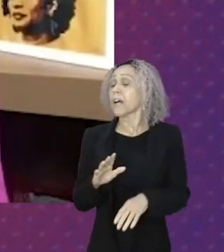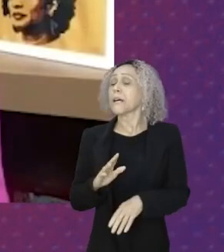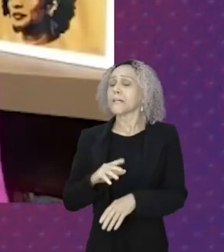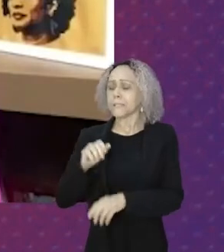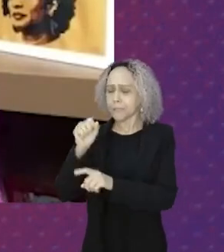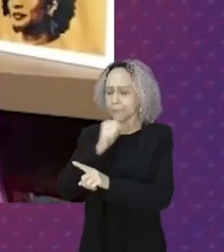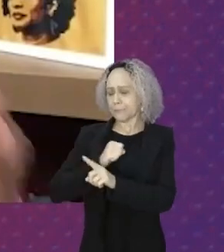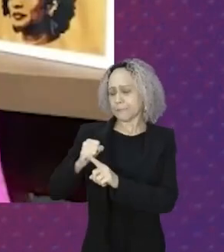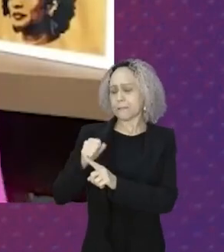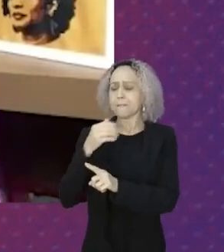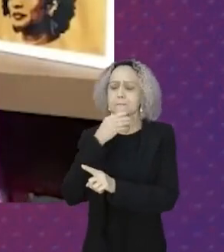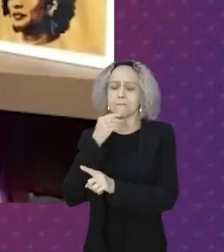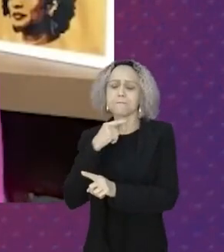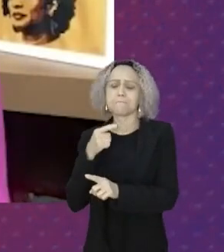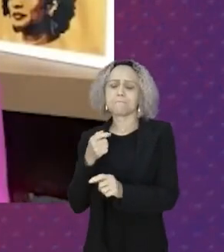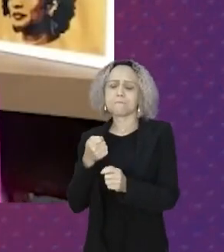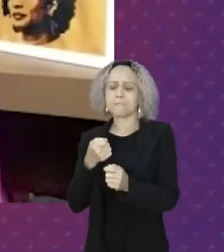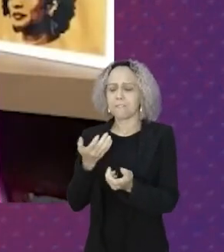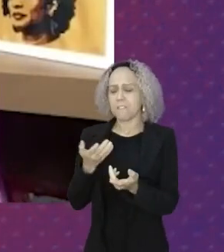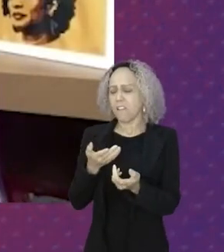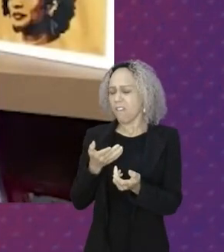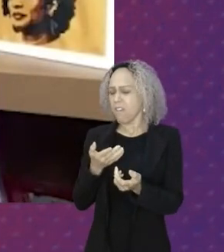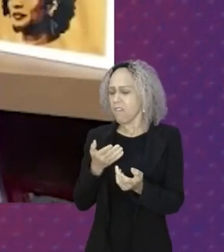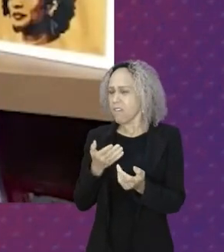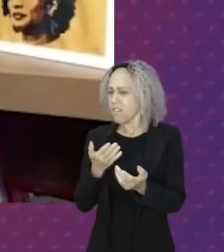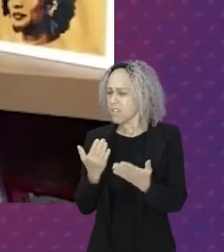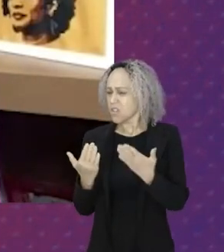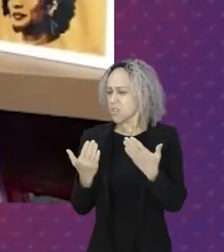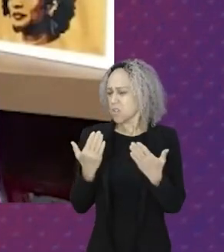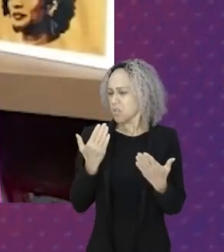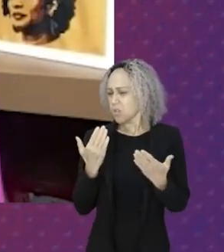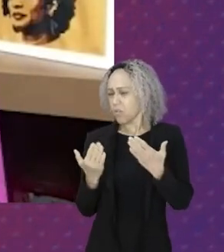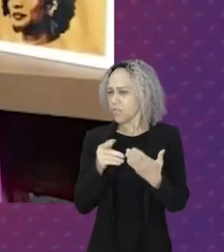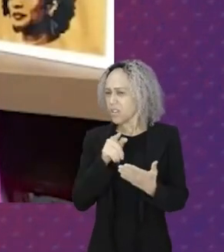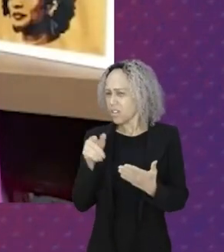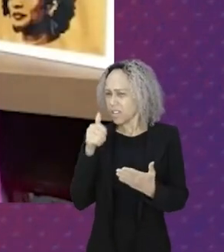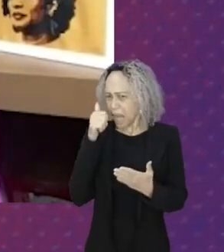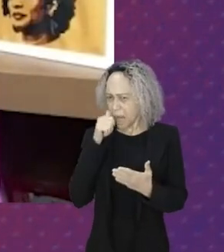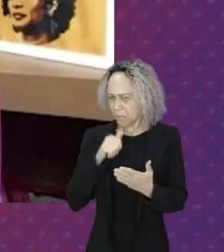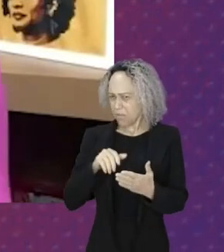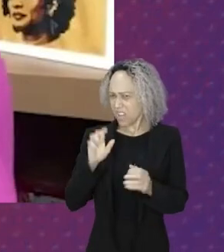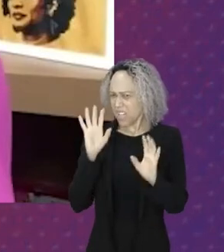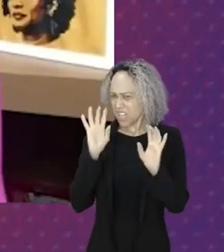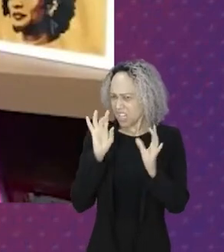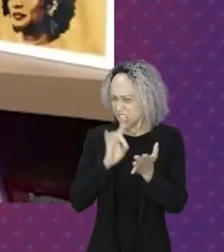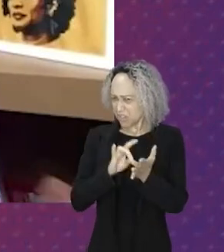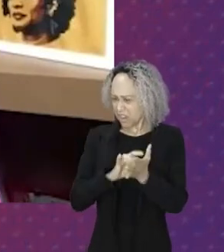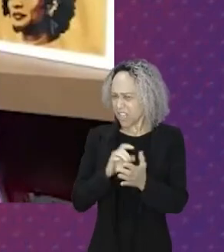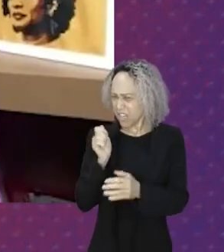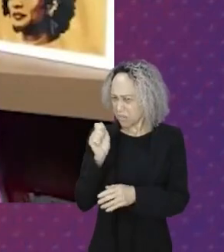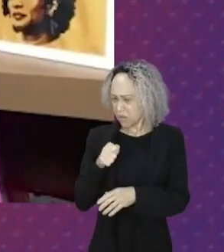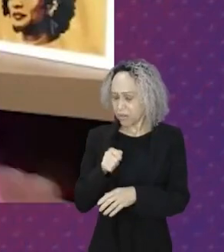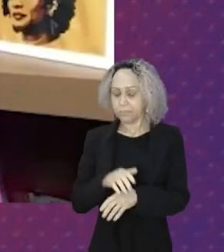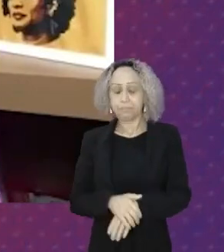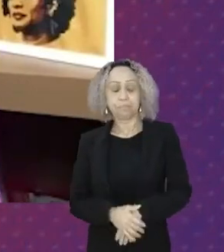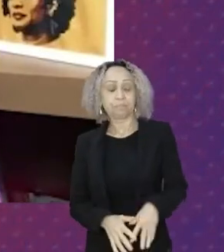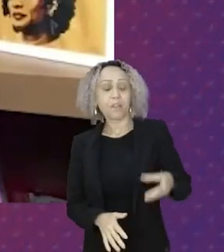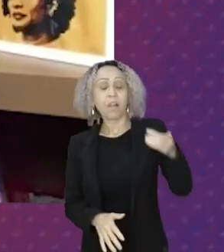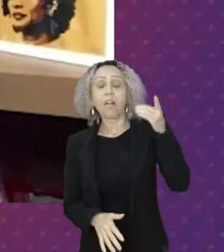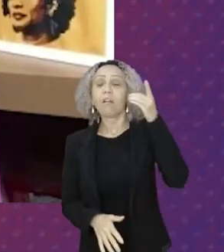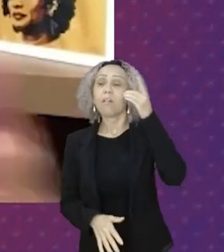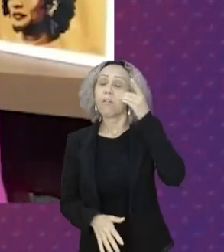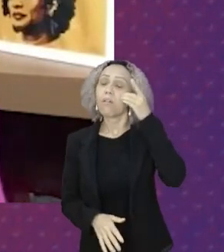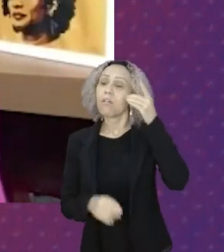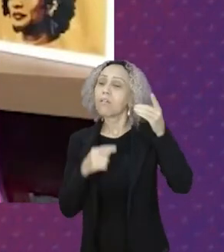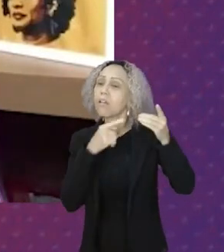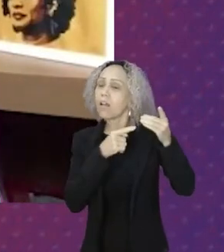nossa presidenta Dilma conseguiu provar, né, que ela estava completamente inocente em todos os